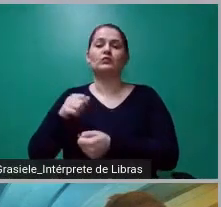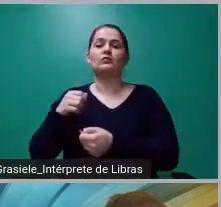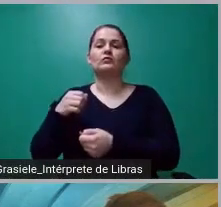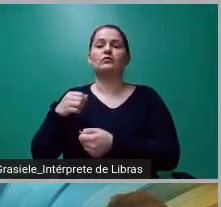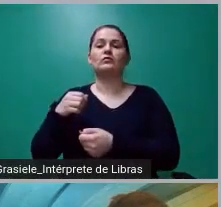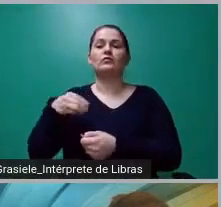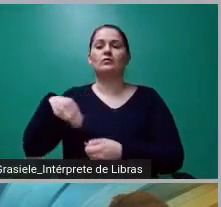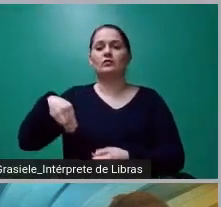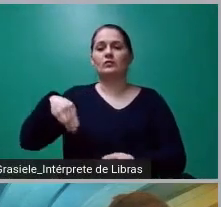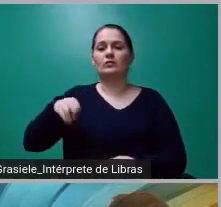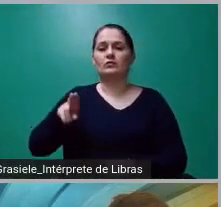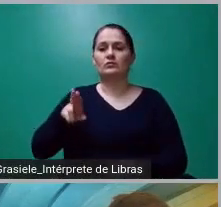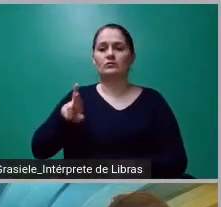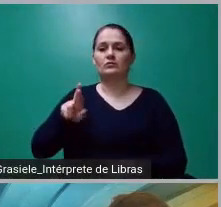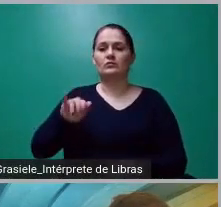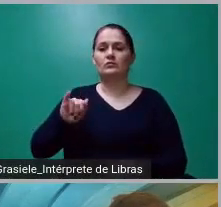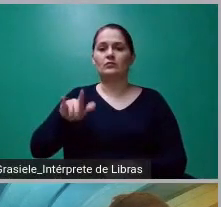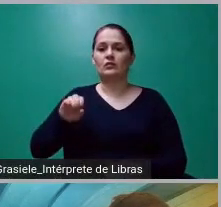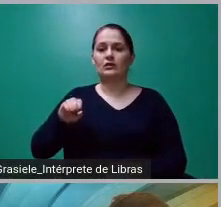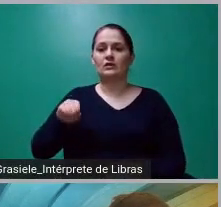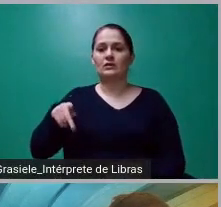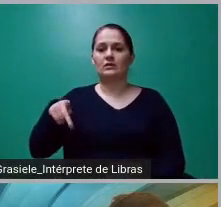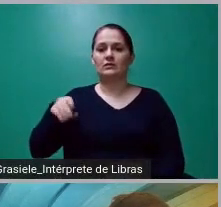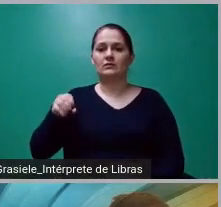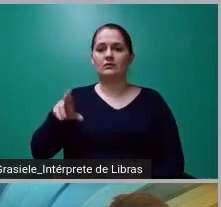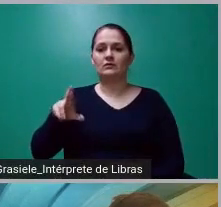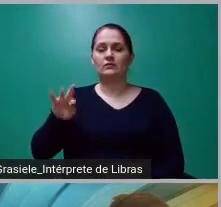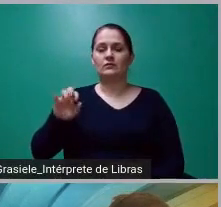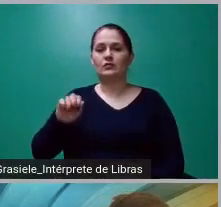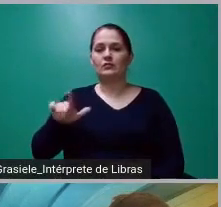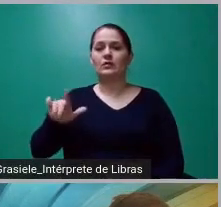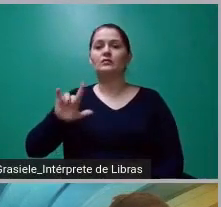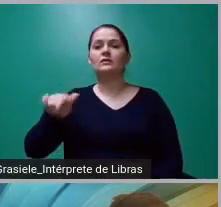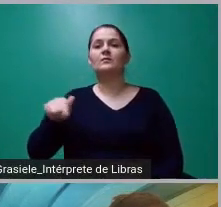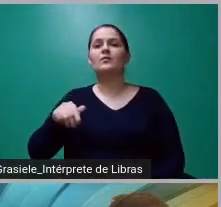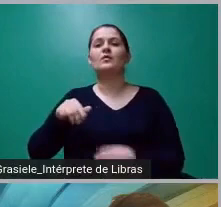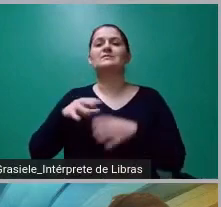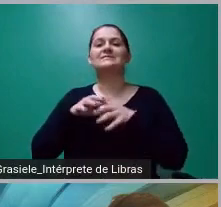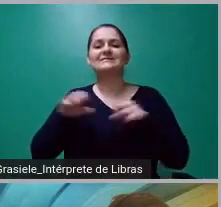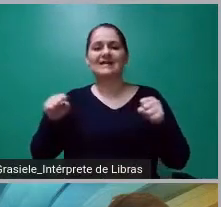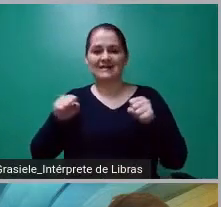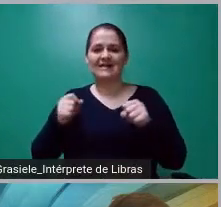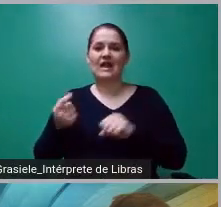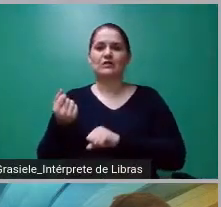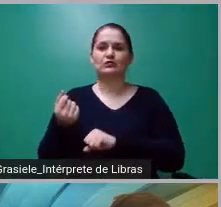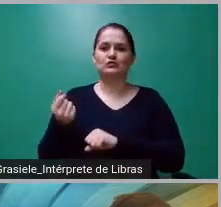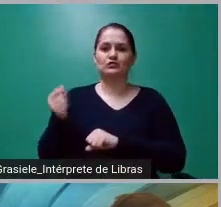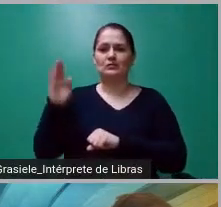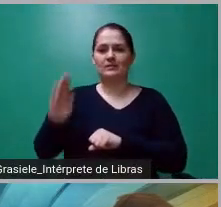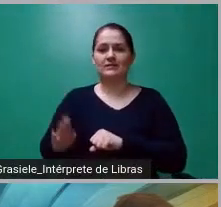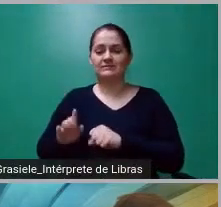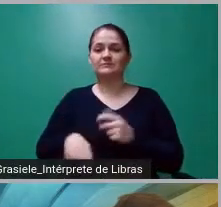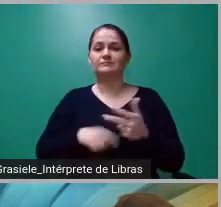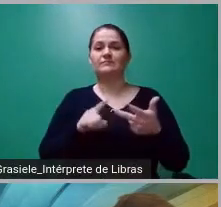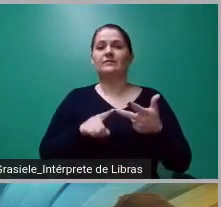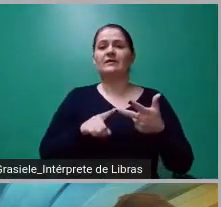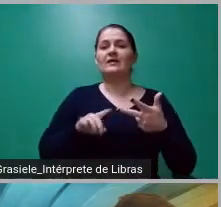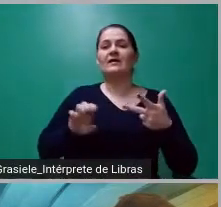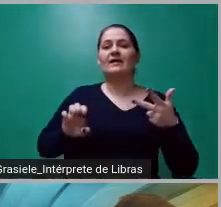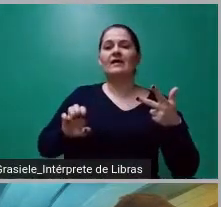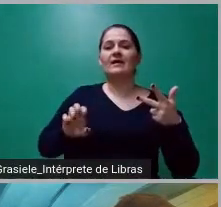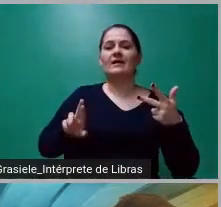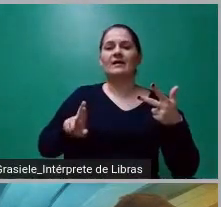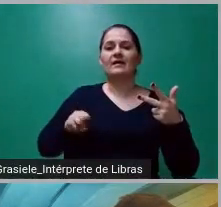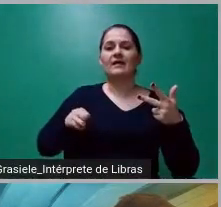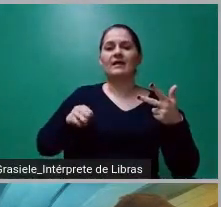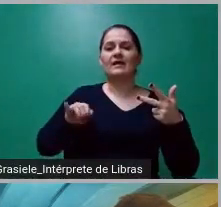secretário do Tesouro Nacional. E Armínio Fraga, que depois virou presidente do Banco Central. Entenderam? As pessoas dos 3